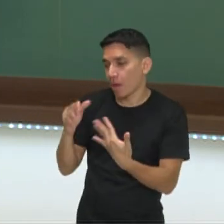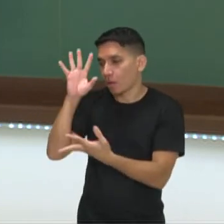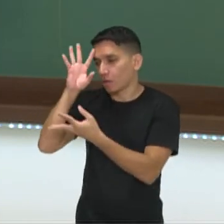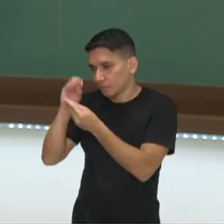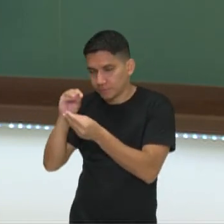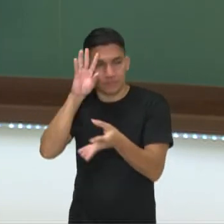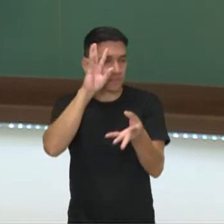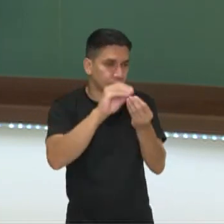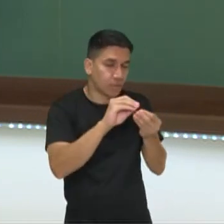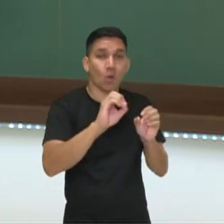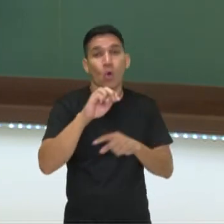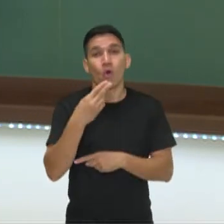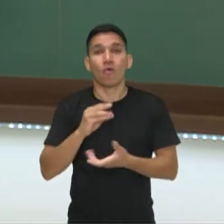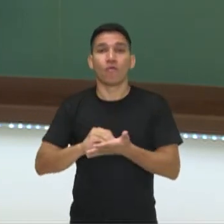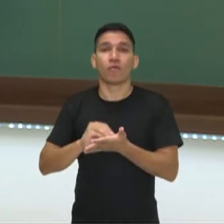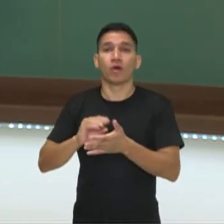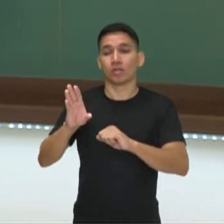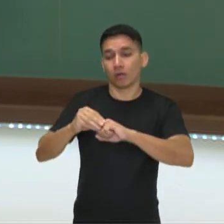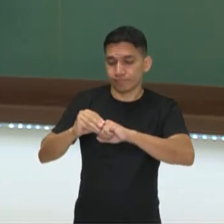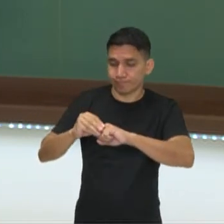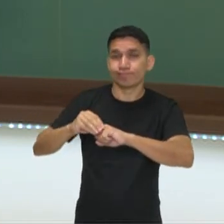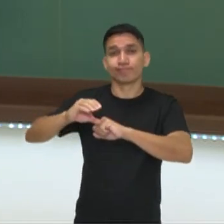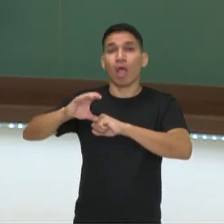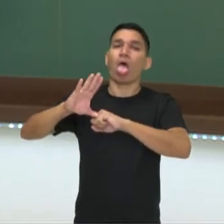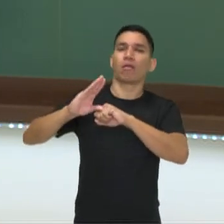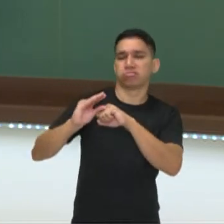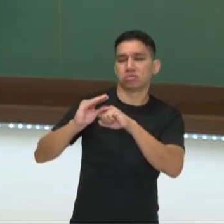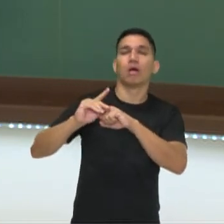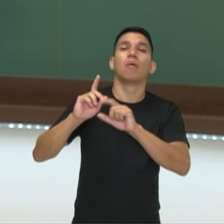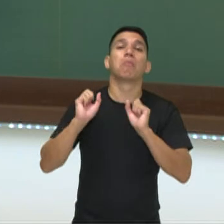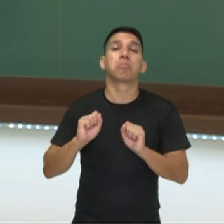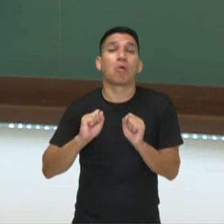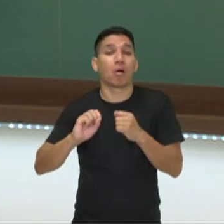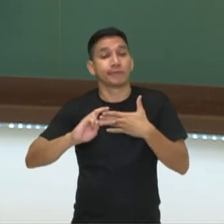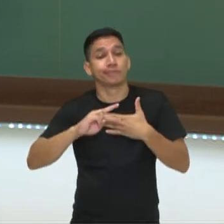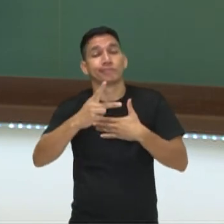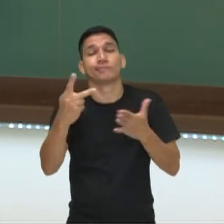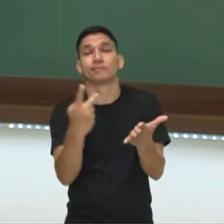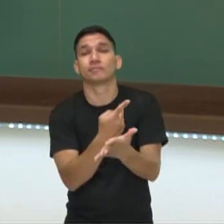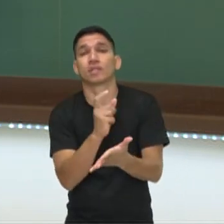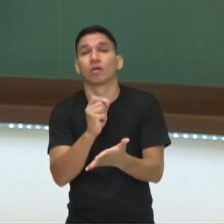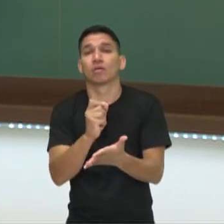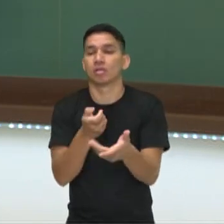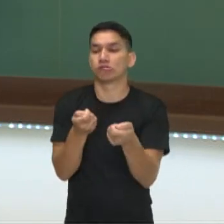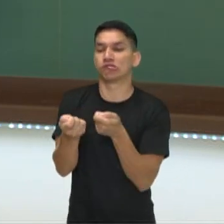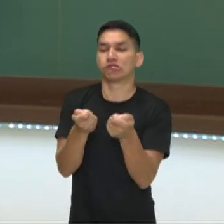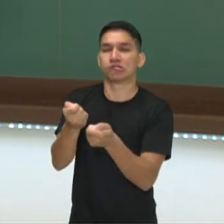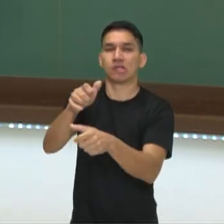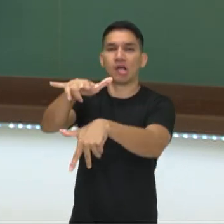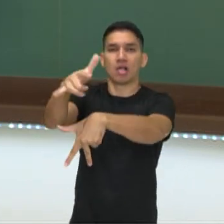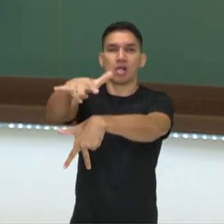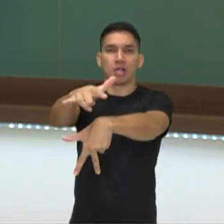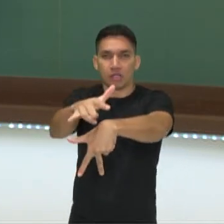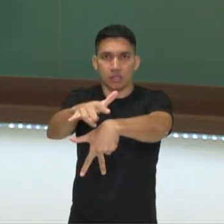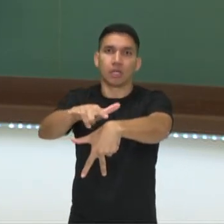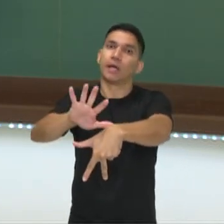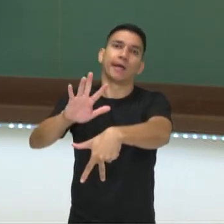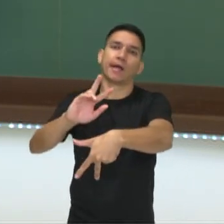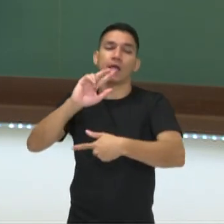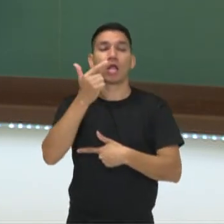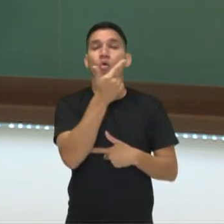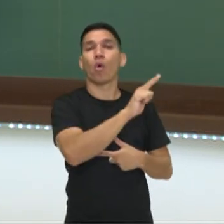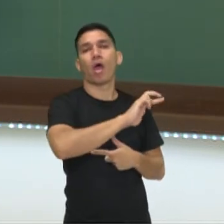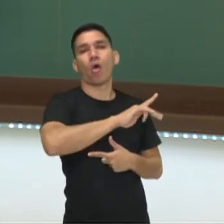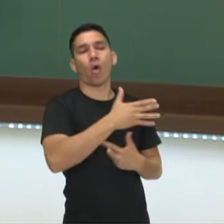ou mesmo de conhecimento também pode estar voltada a exercer poder sobre uma força e não através de um diálogo e